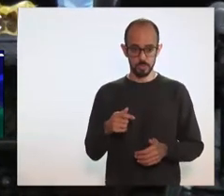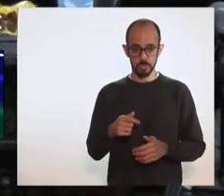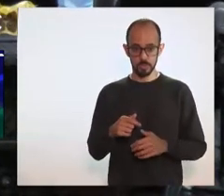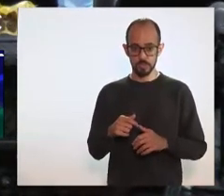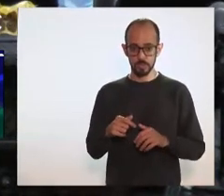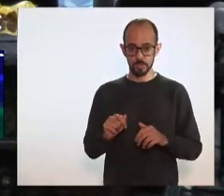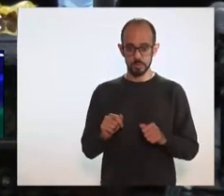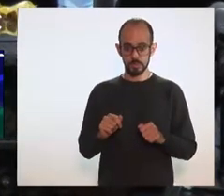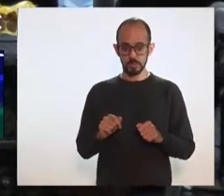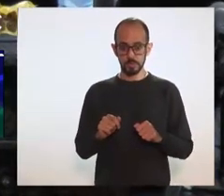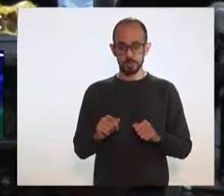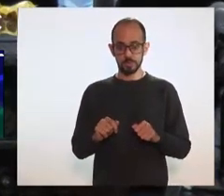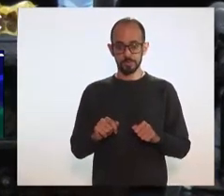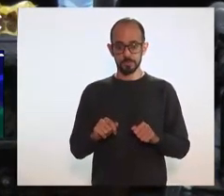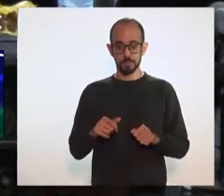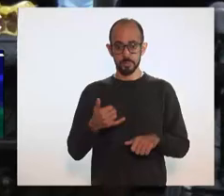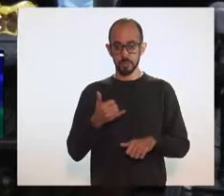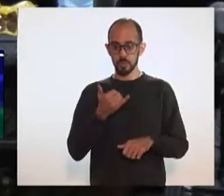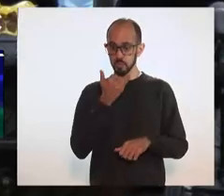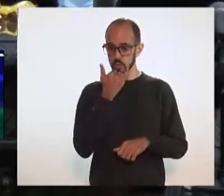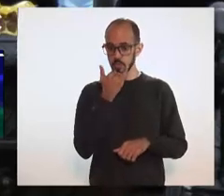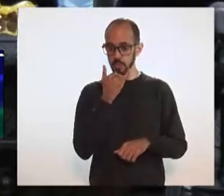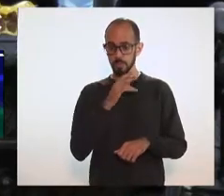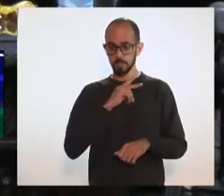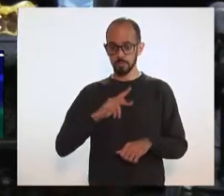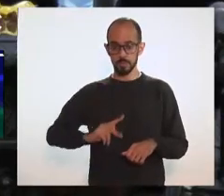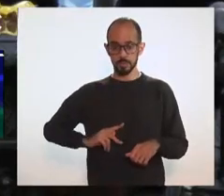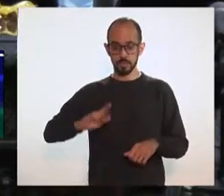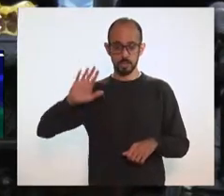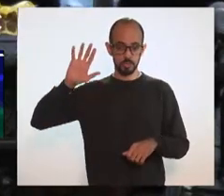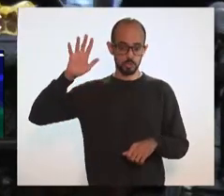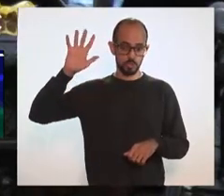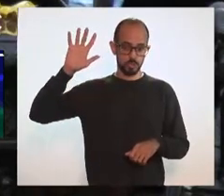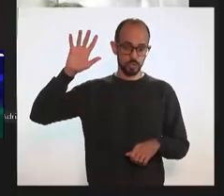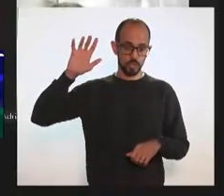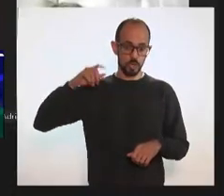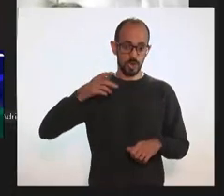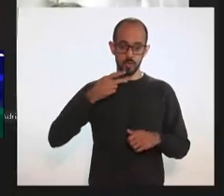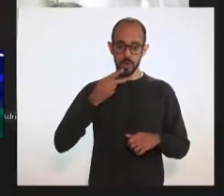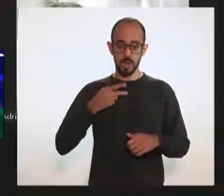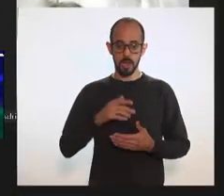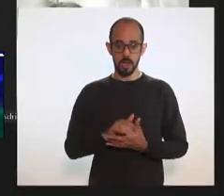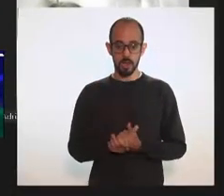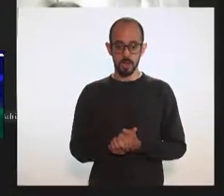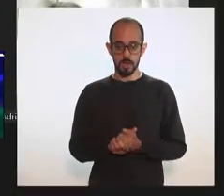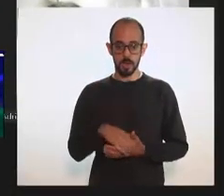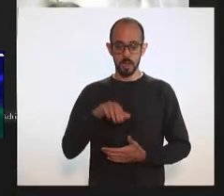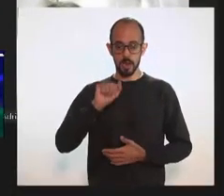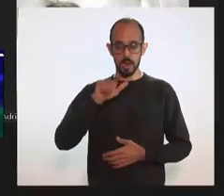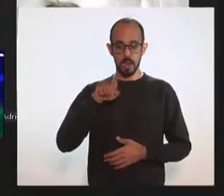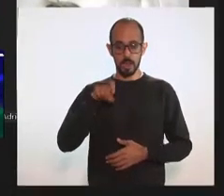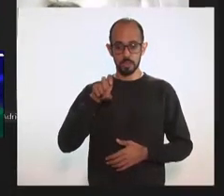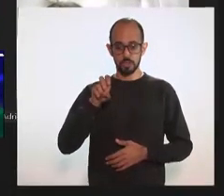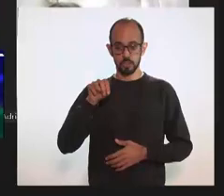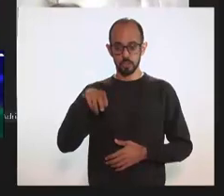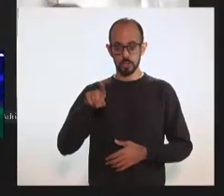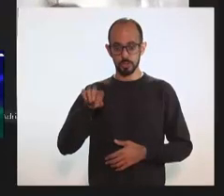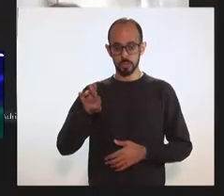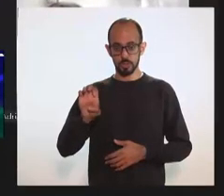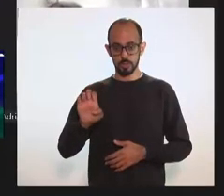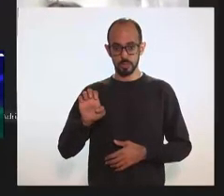discutir. Presidente, quero discutir. Deputado Alexandre Freitas para discutir. Presidente, obviamente. Deputado Luiz Paulo